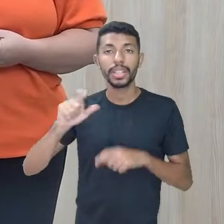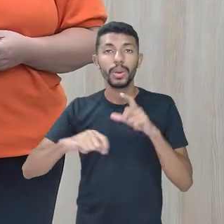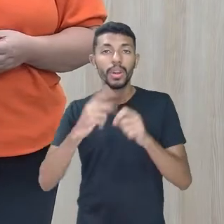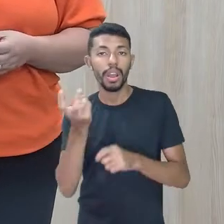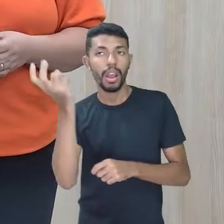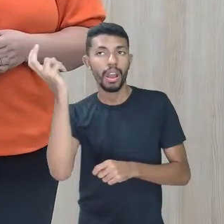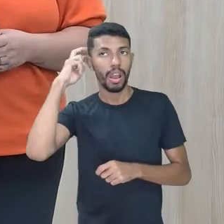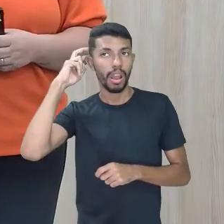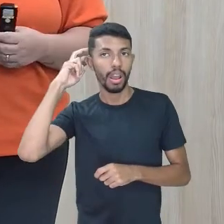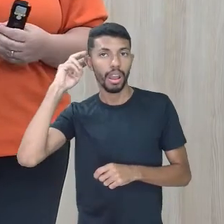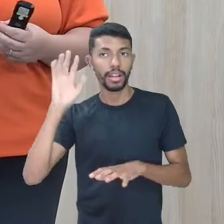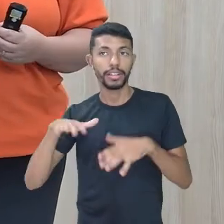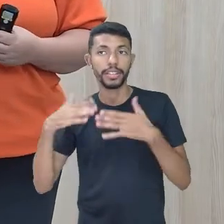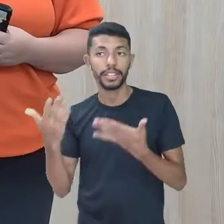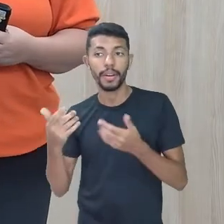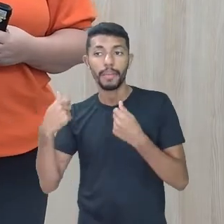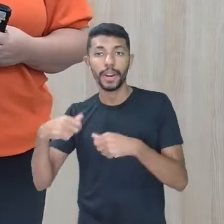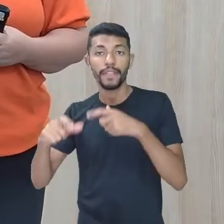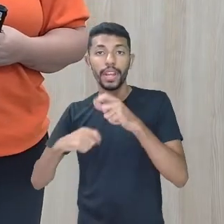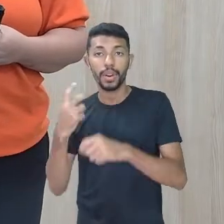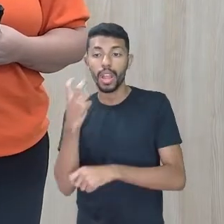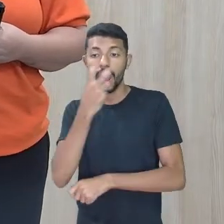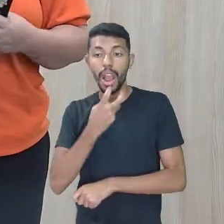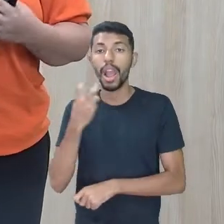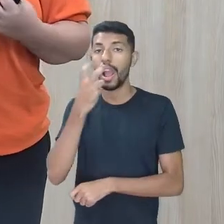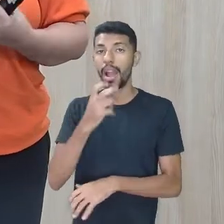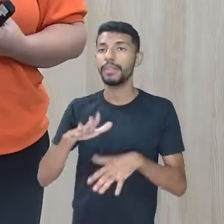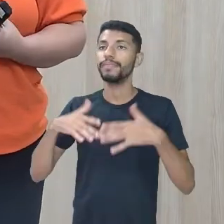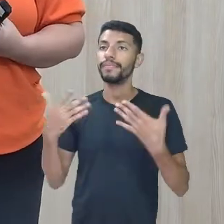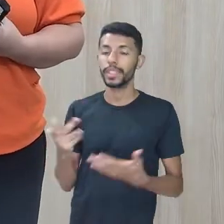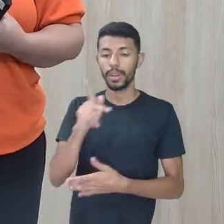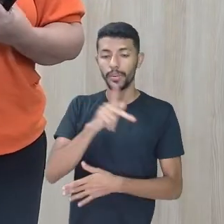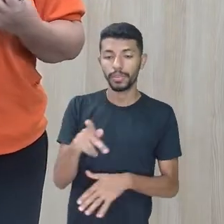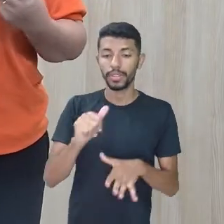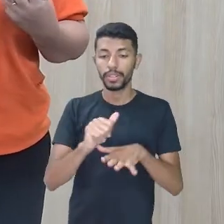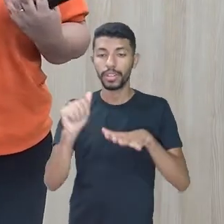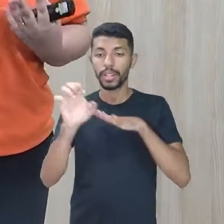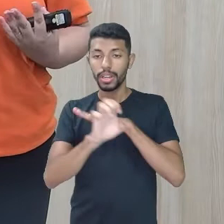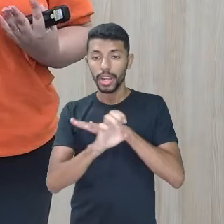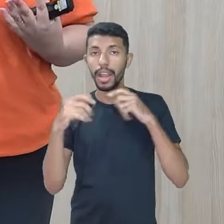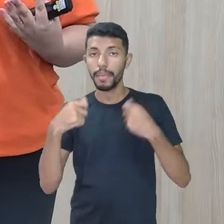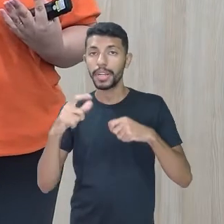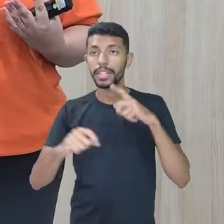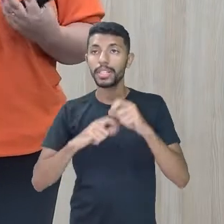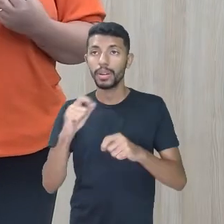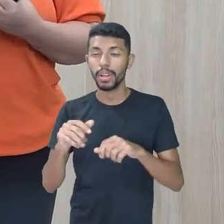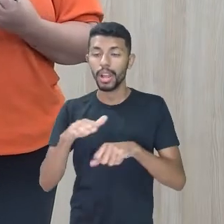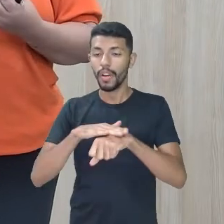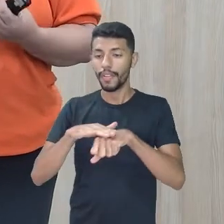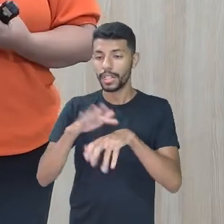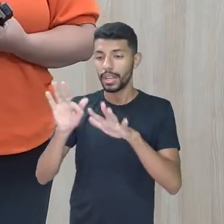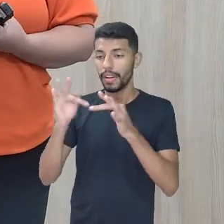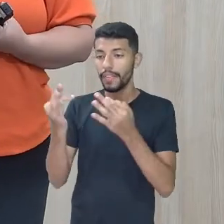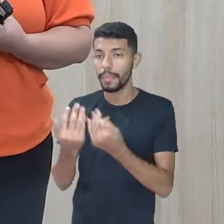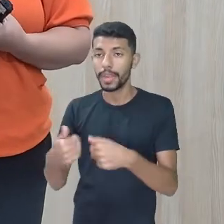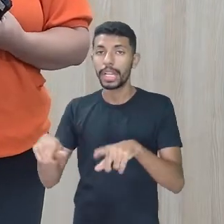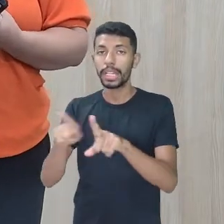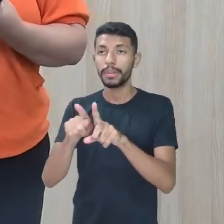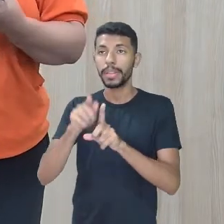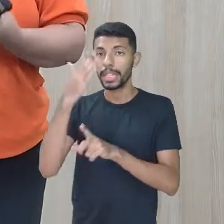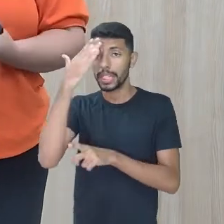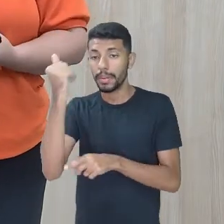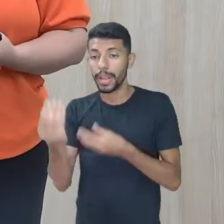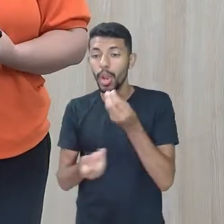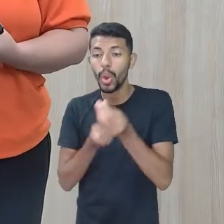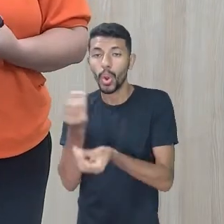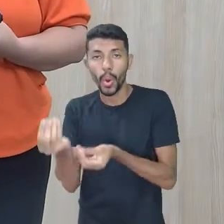coclear, e aí ela prefere a oralização, então o professor do AE tem que conversar com a família e saber, não é, como ele